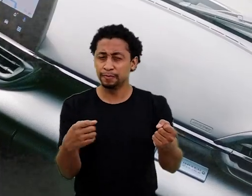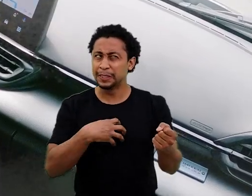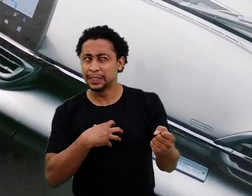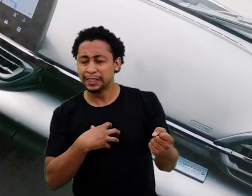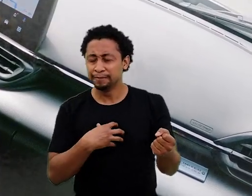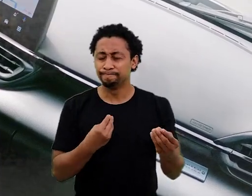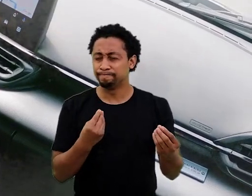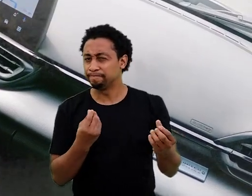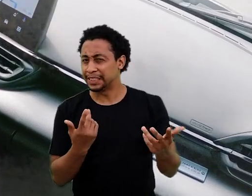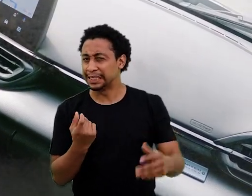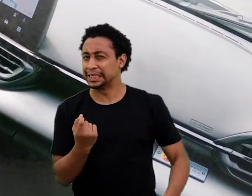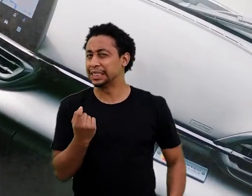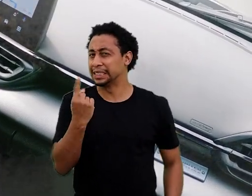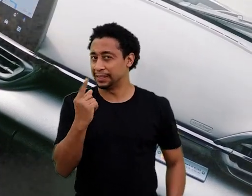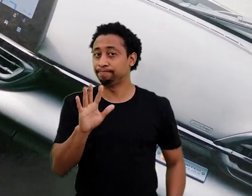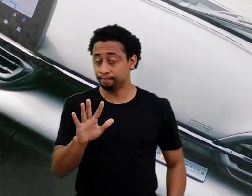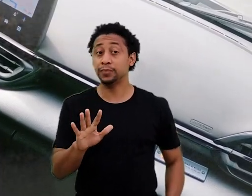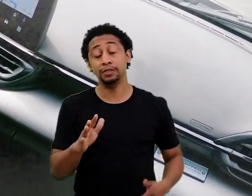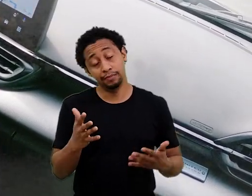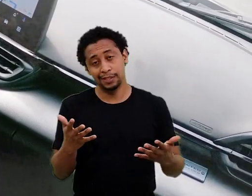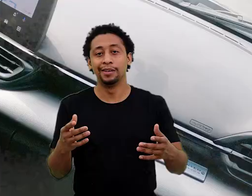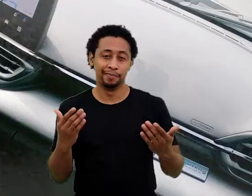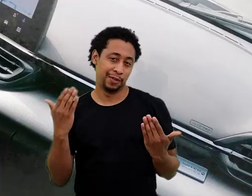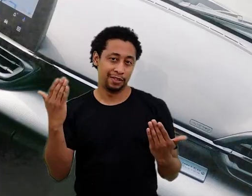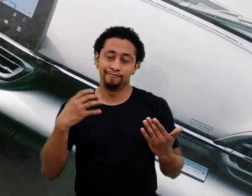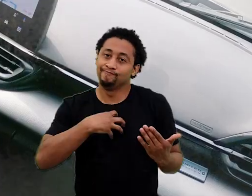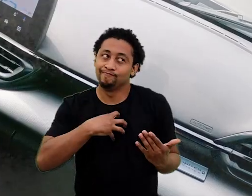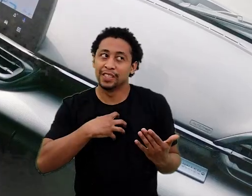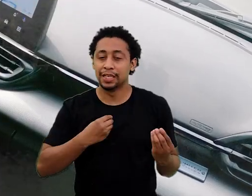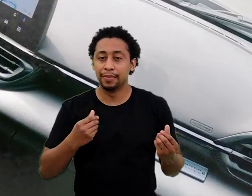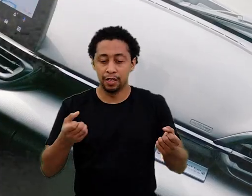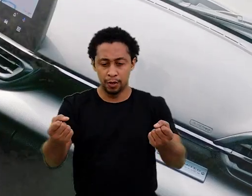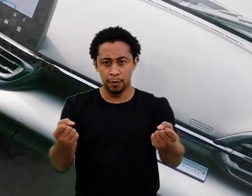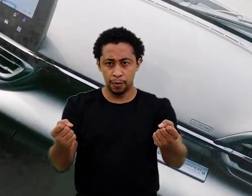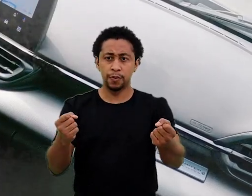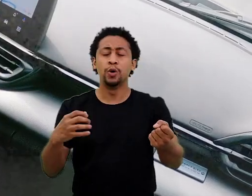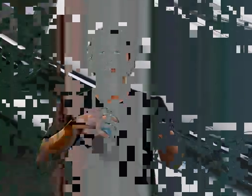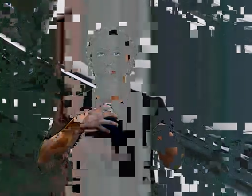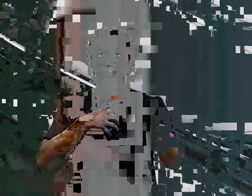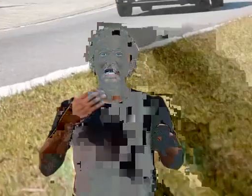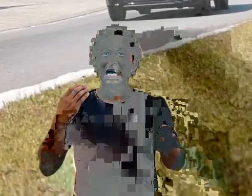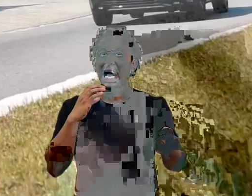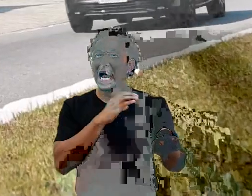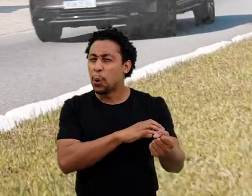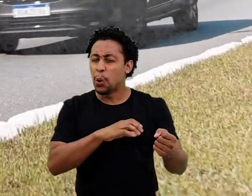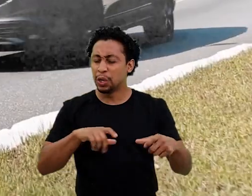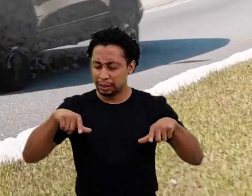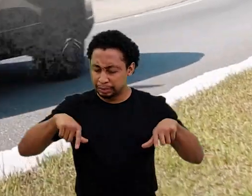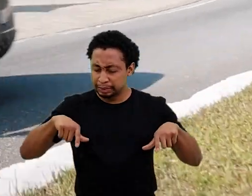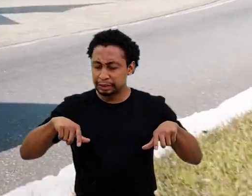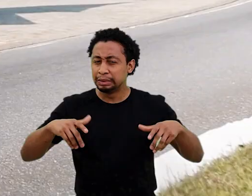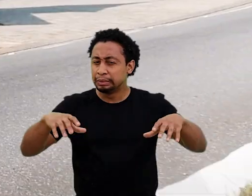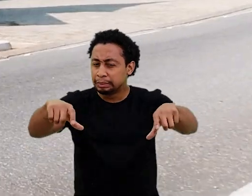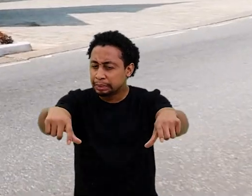esquisito. E você tem algumas desvantagens de dissipação de calor também, você utilizar tambor, fora essa questão de